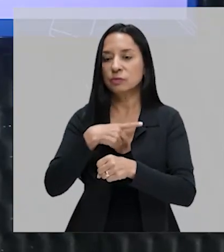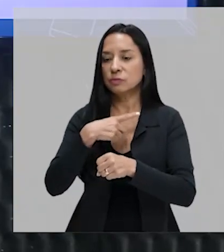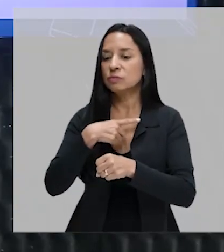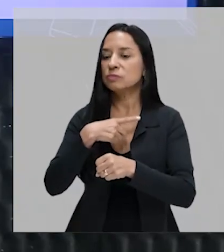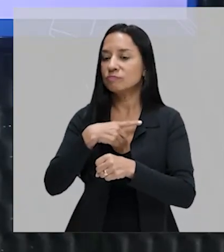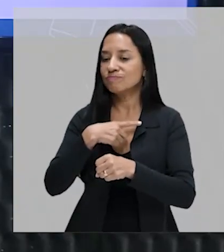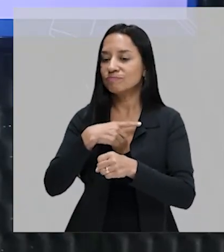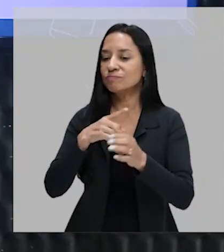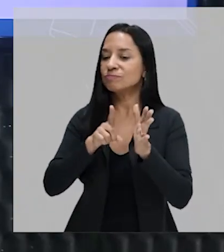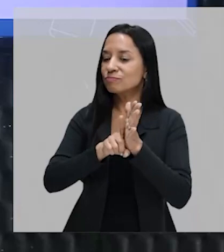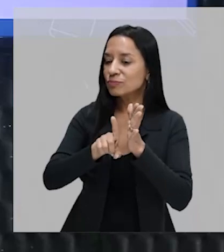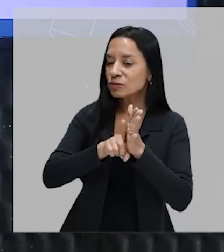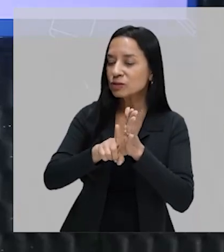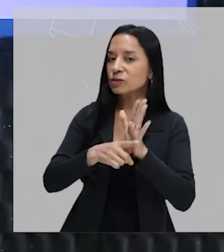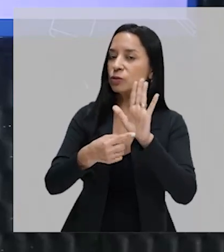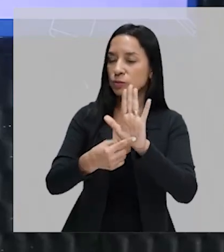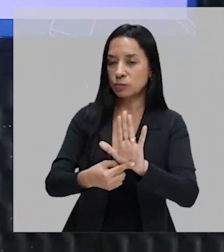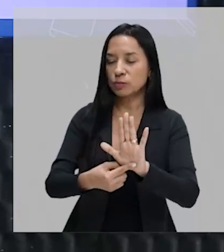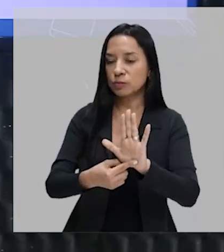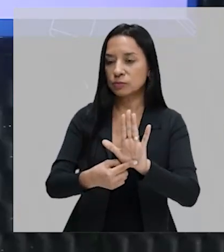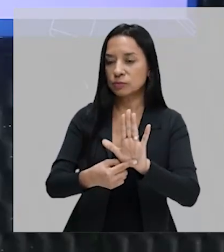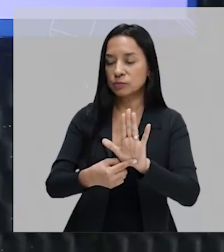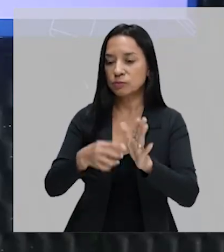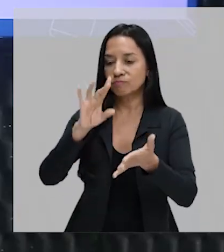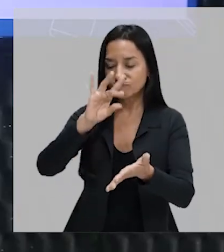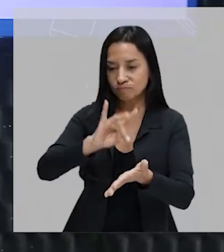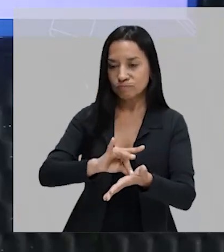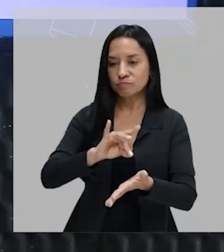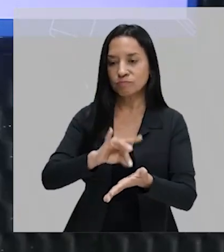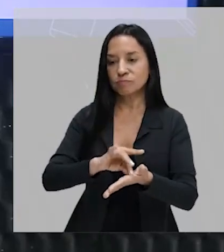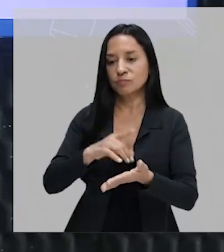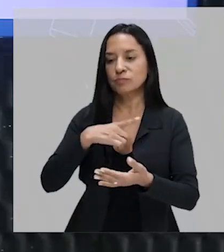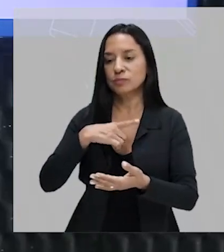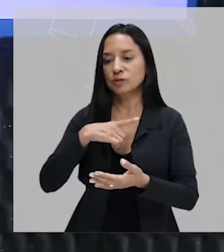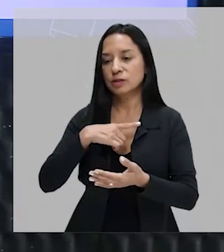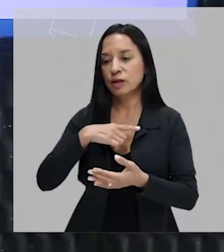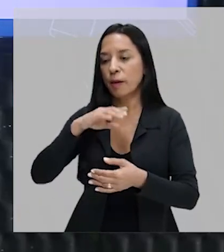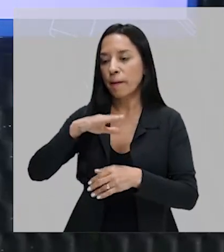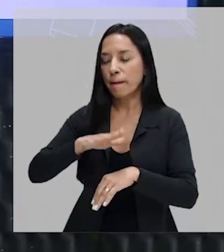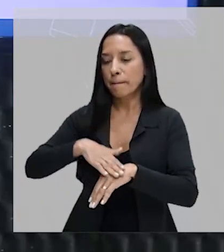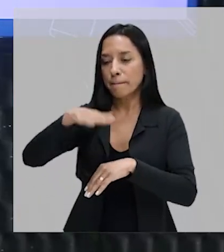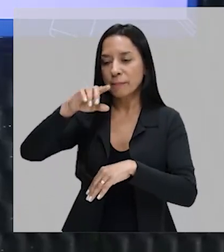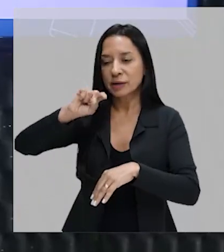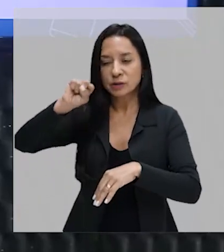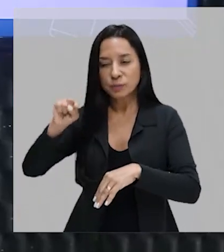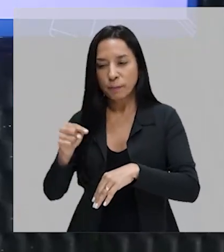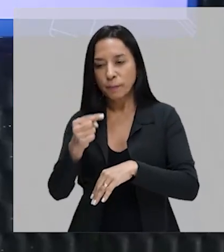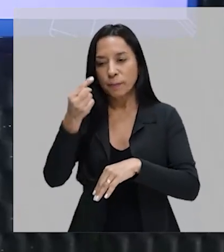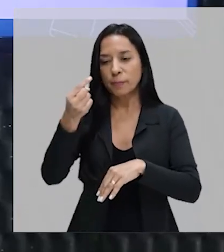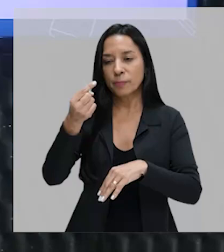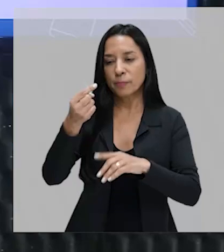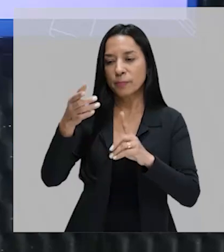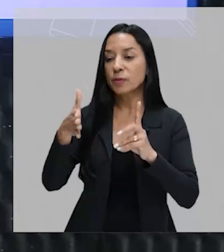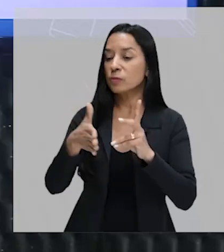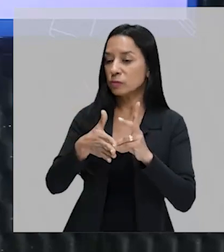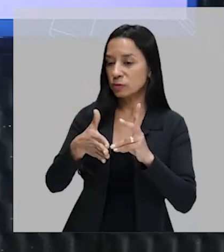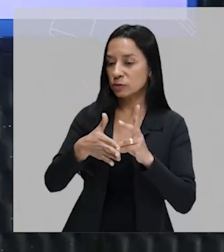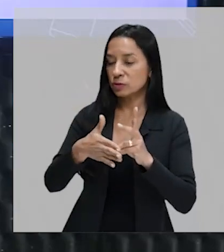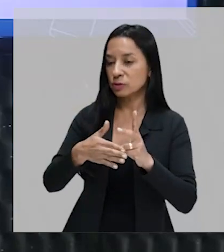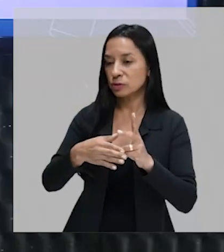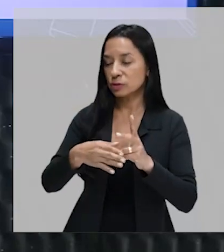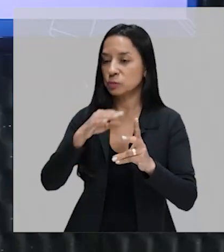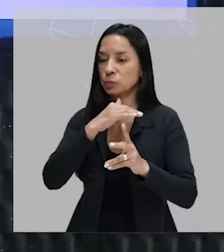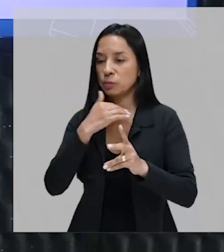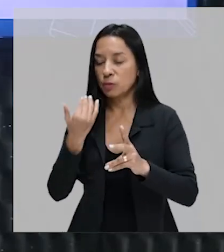Em 2021, já havia mais de 1.000 indígenas mortos pelo vírus da Covid.